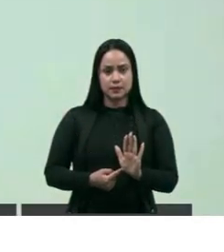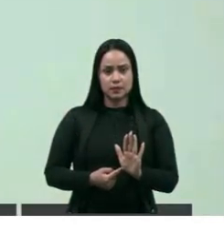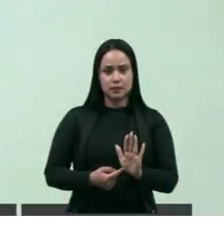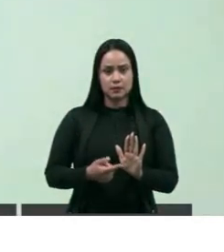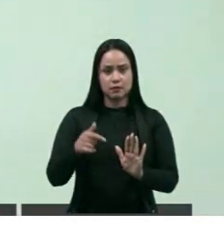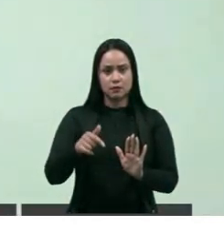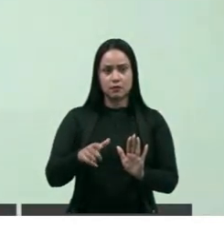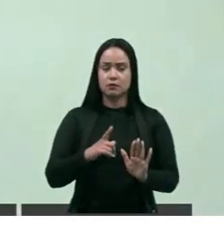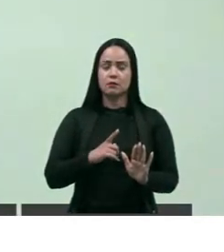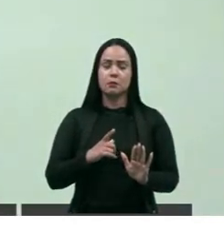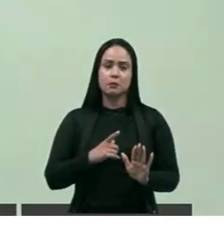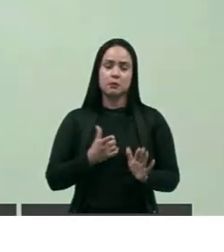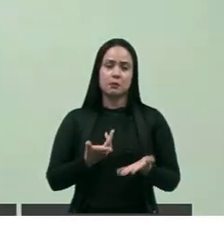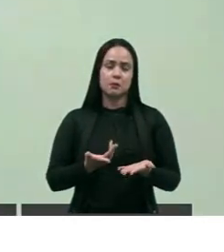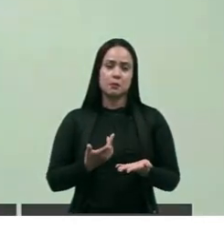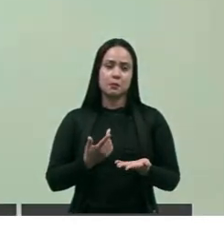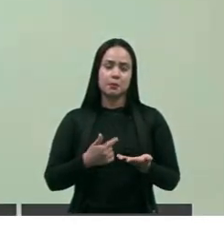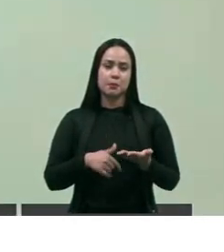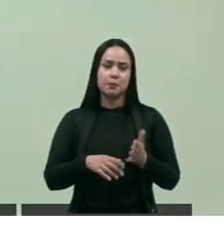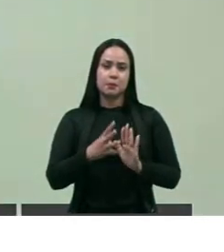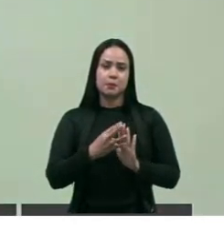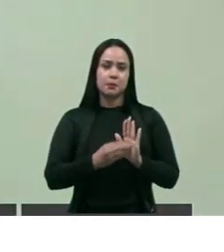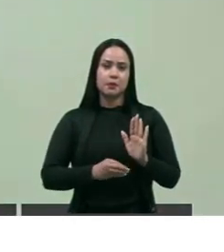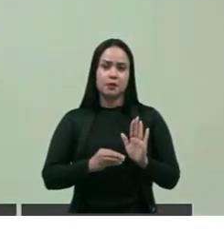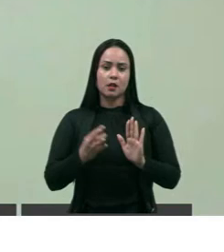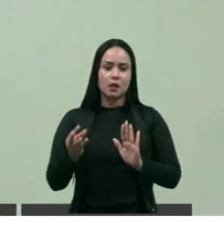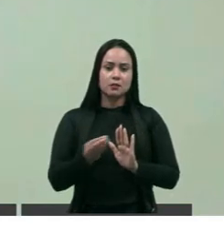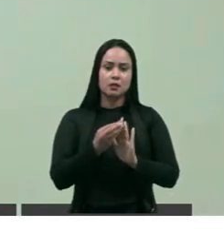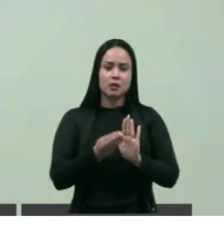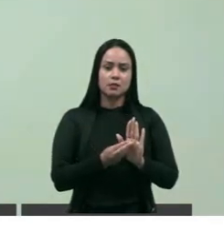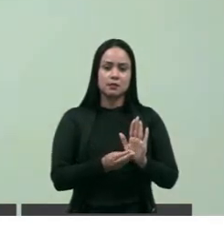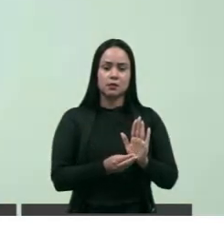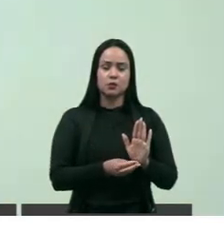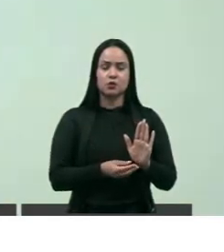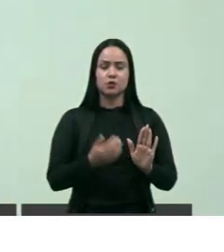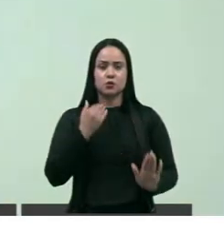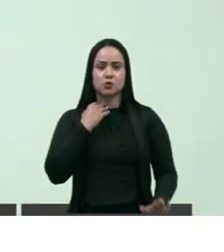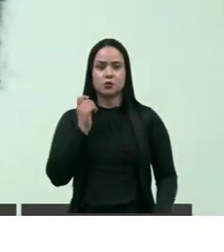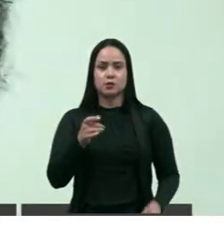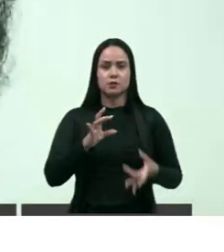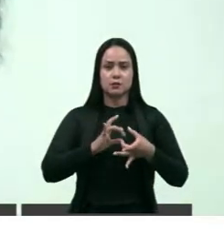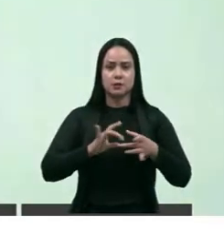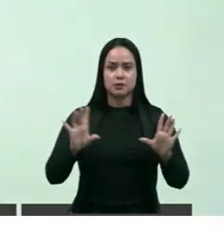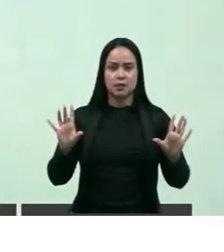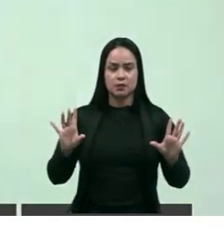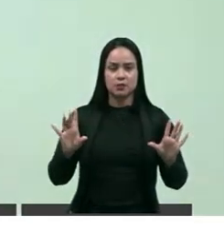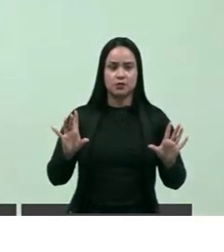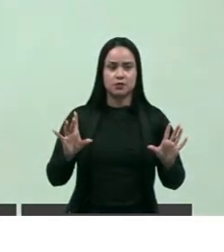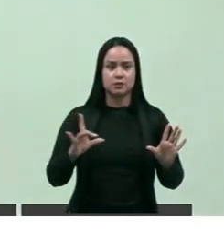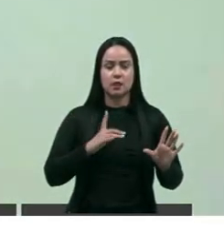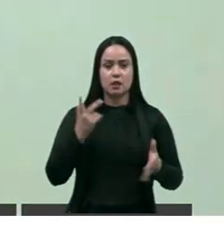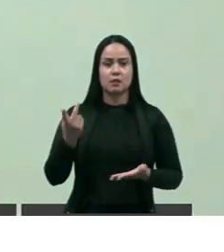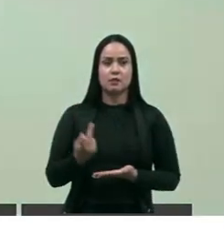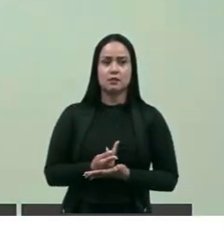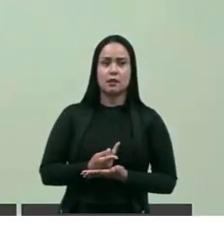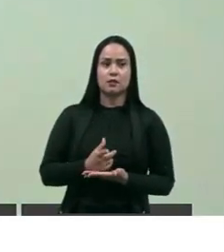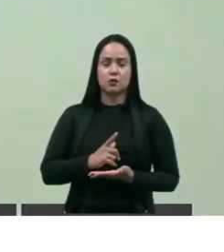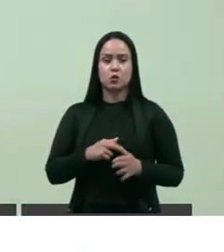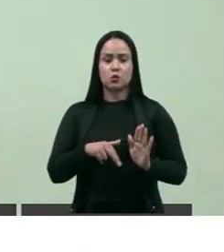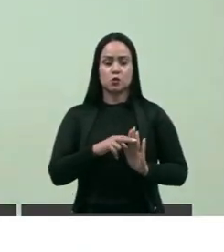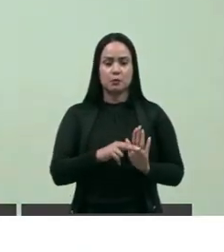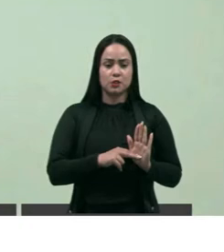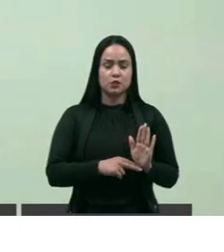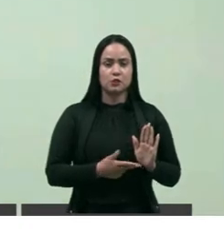desse jeito, a norma em referência determina a reintegração dos magistrados em disponibilidade, seja realizada de forma paulatina